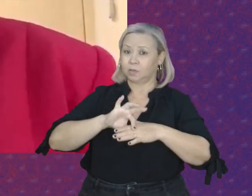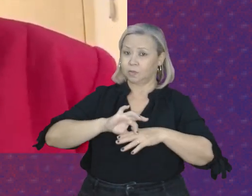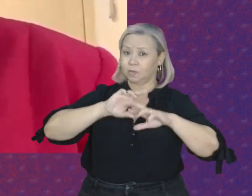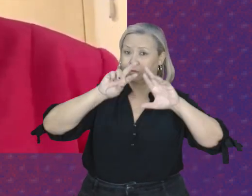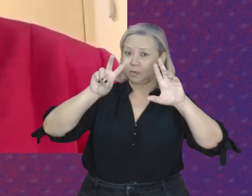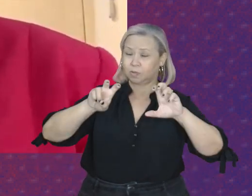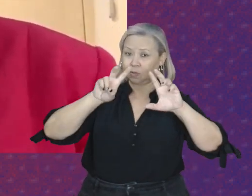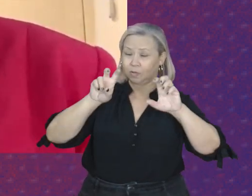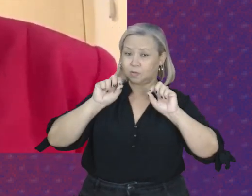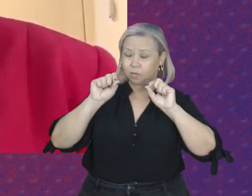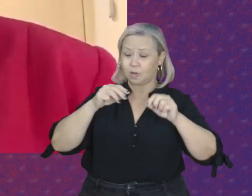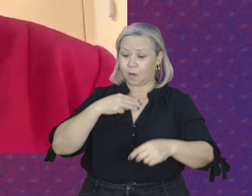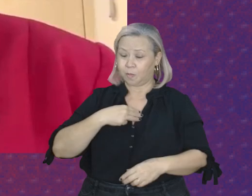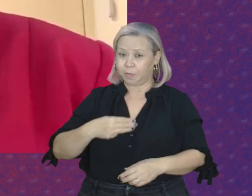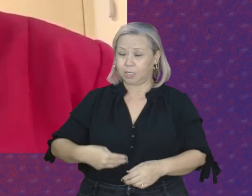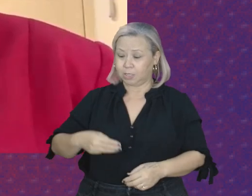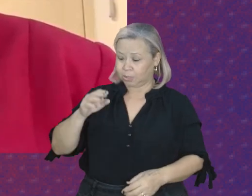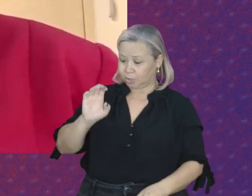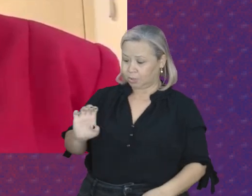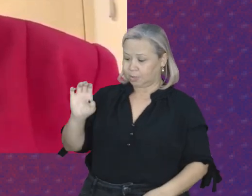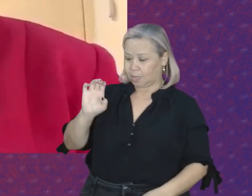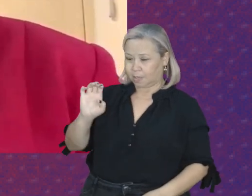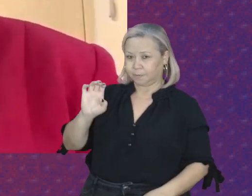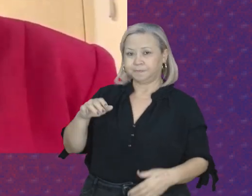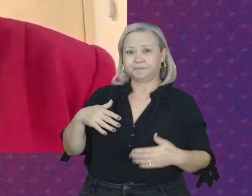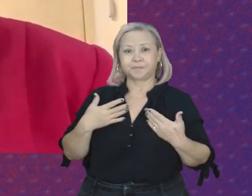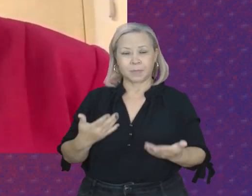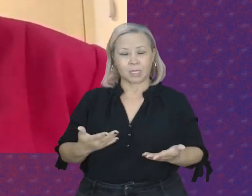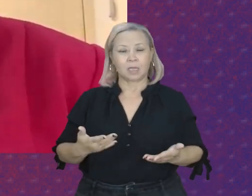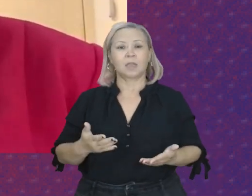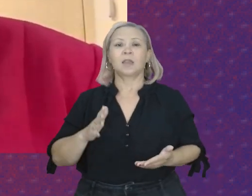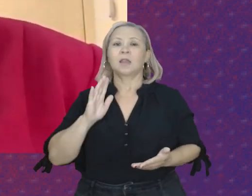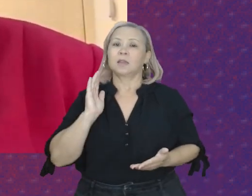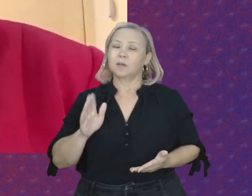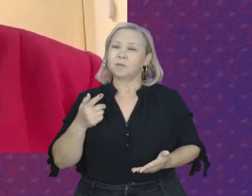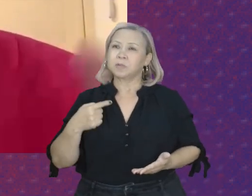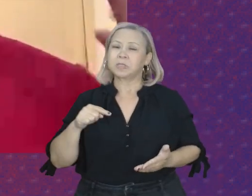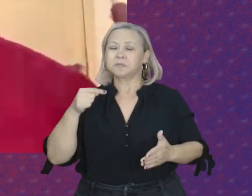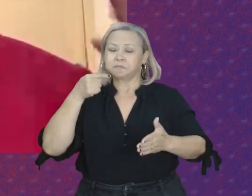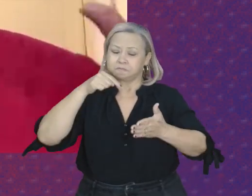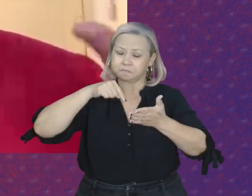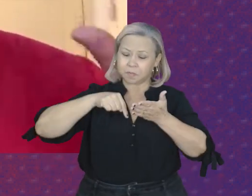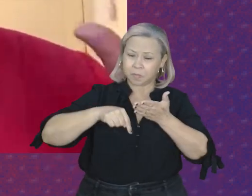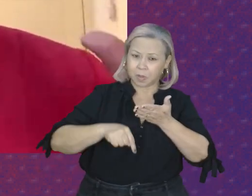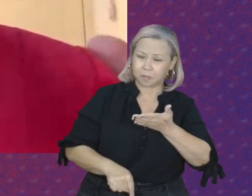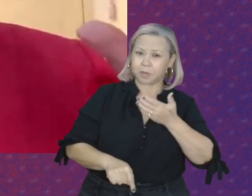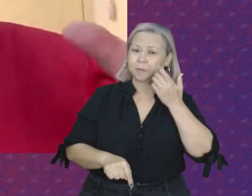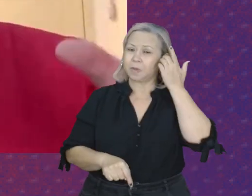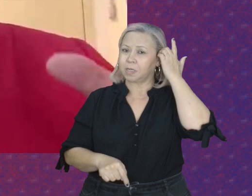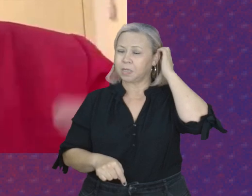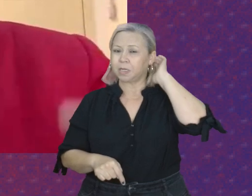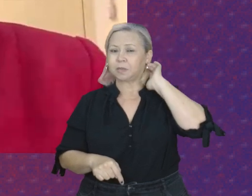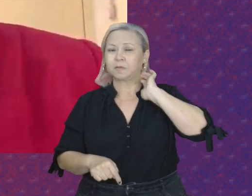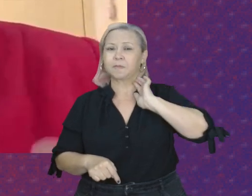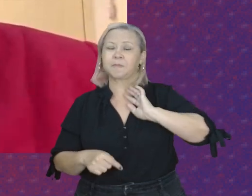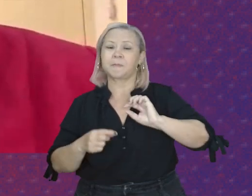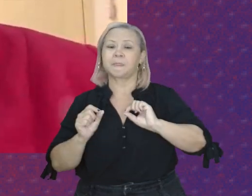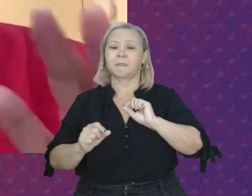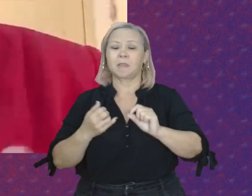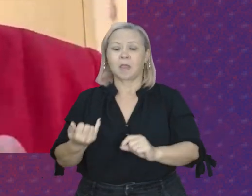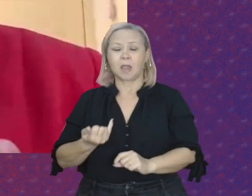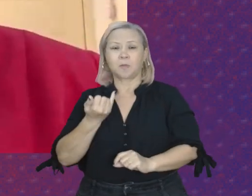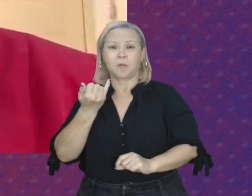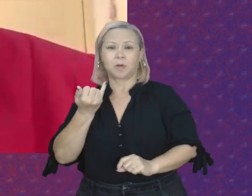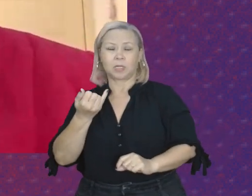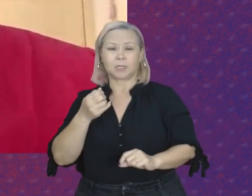na condição de ministro de Estado, né? Então, isso já foi assim um aprofundamento, né, de algo que vinha da importância de